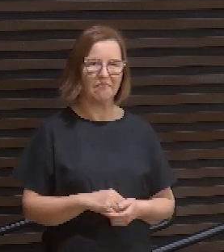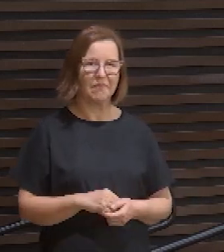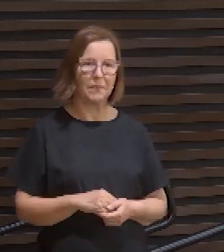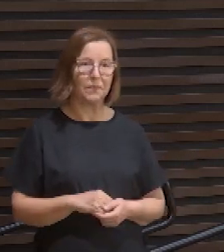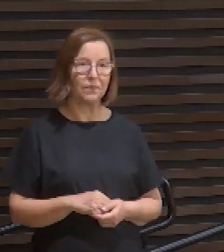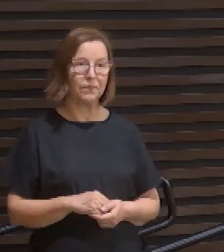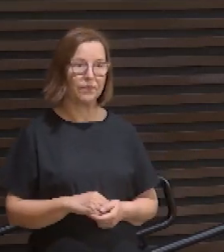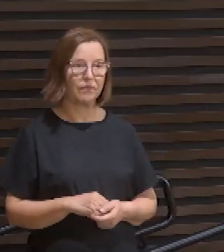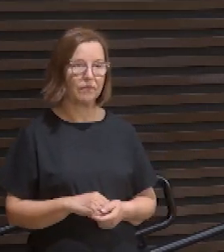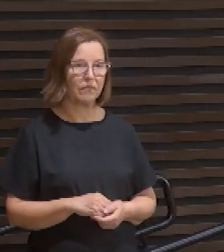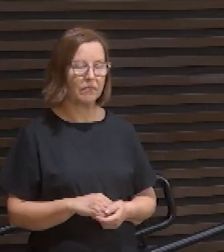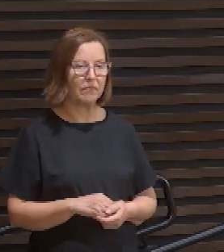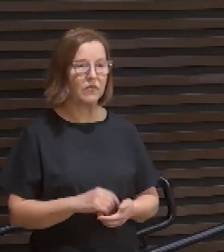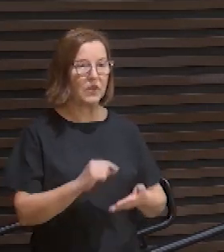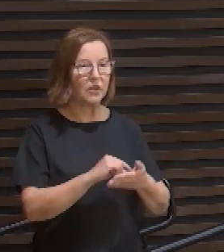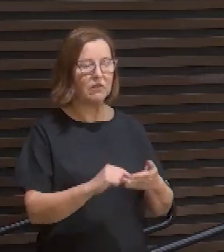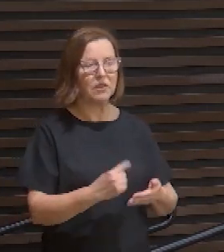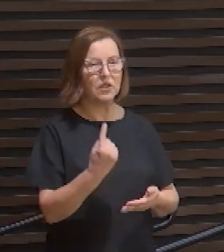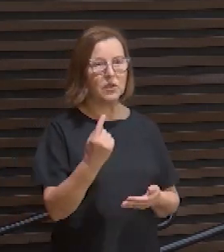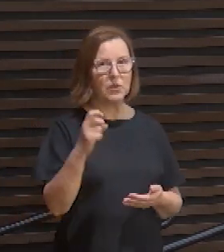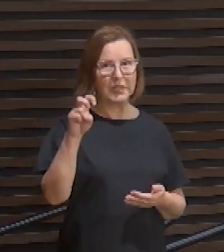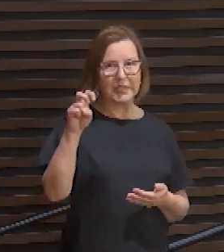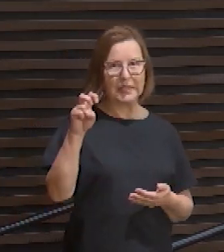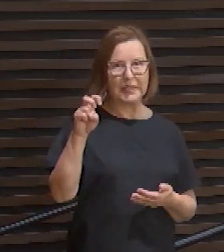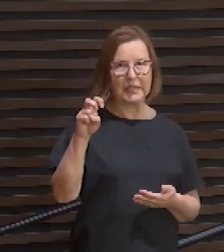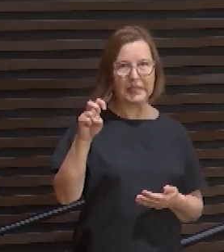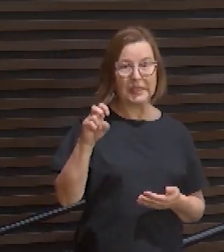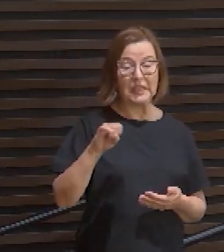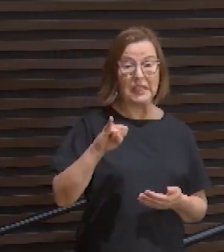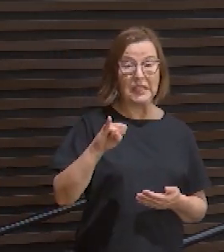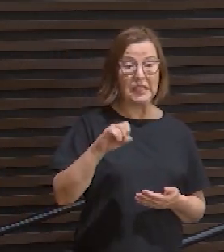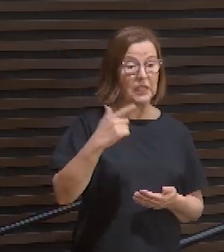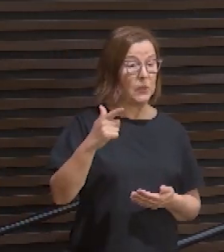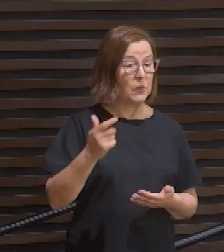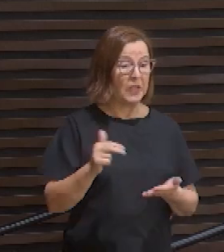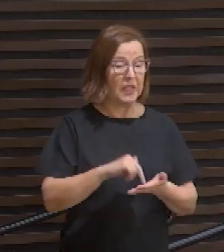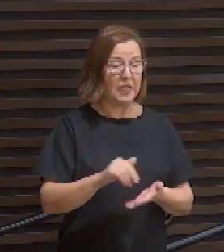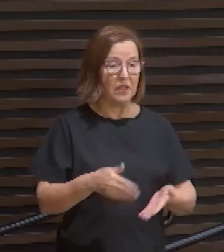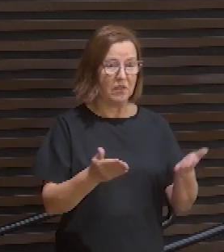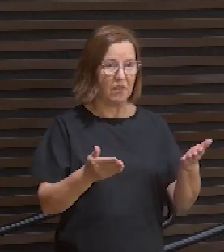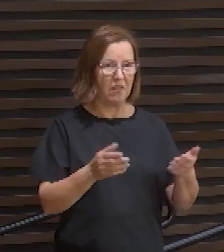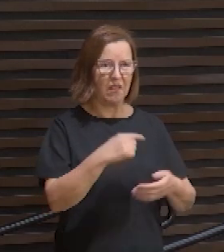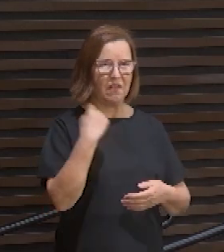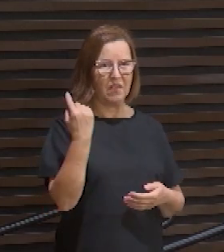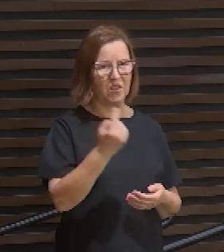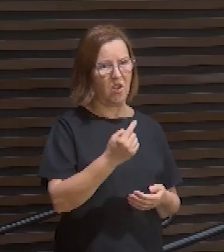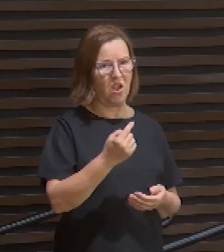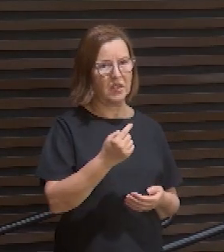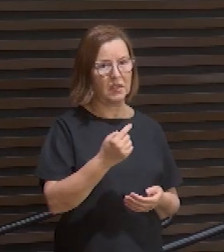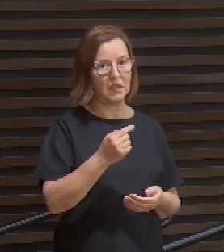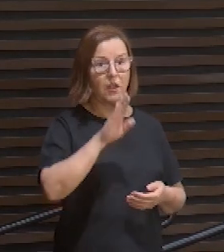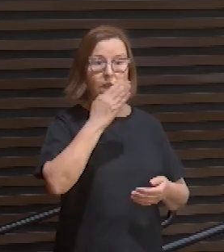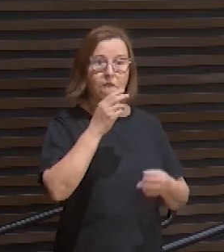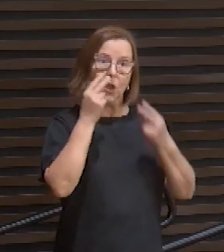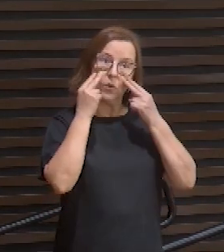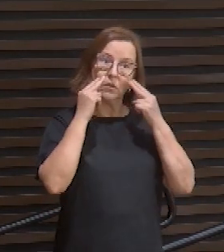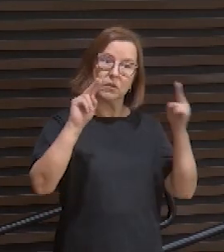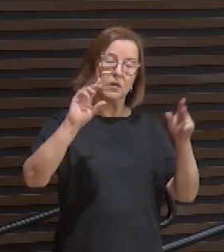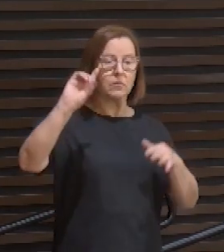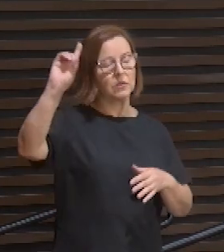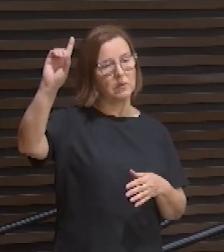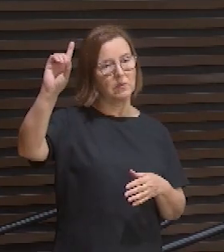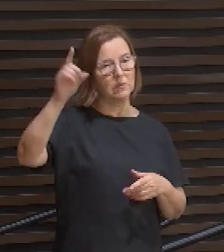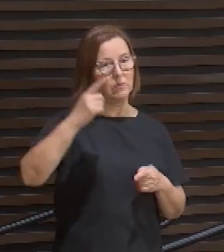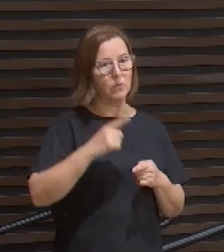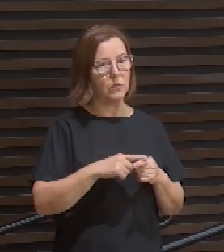E a outra aplicação, verso 15. Se não há ressurreição, somos tidos por falsas testemunhas de Deus, porque